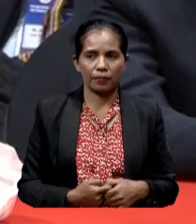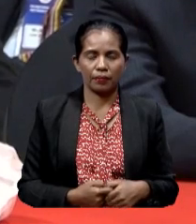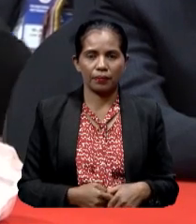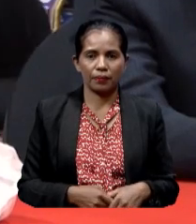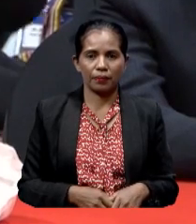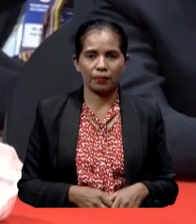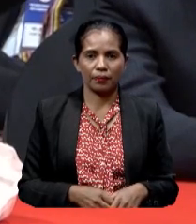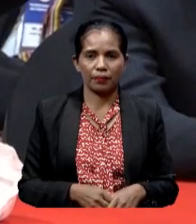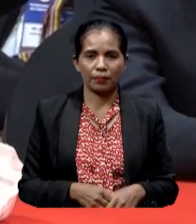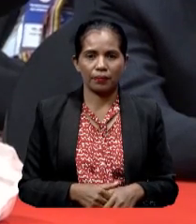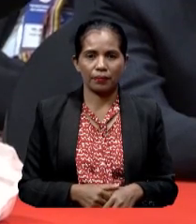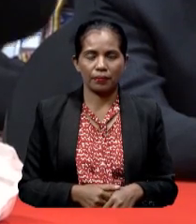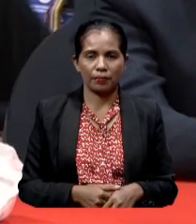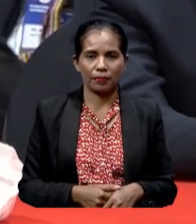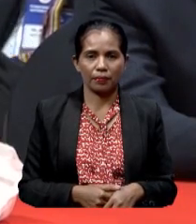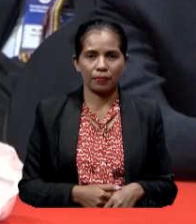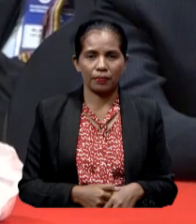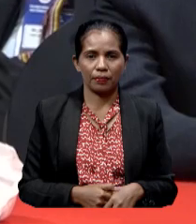role.